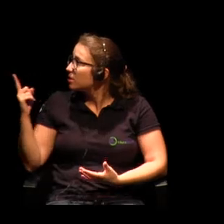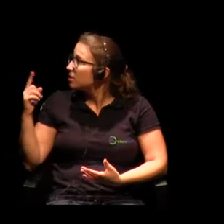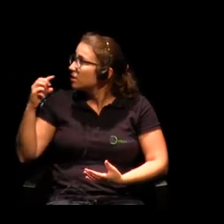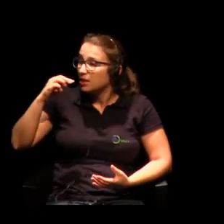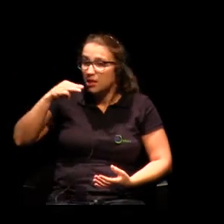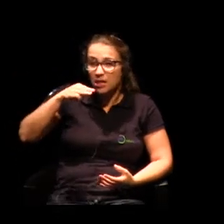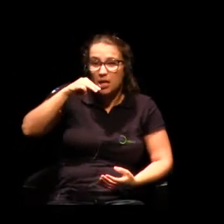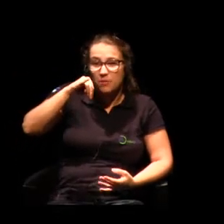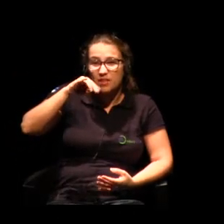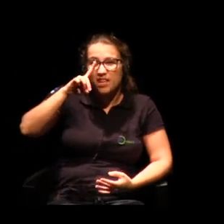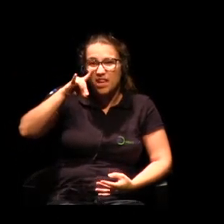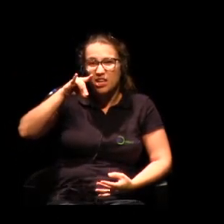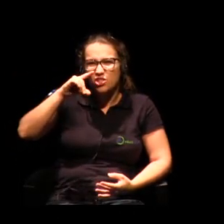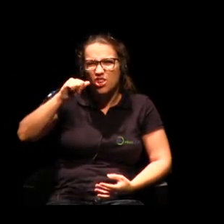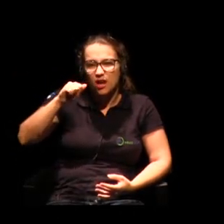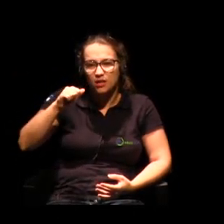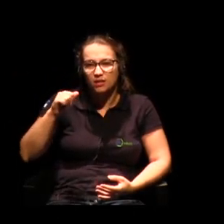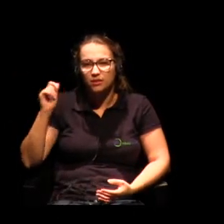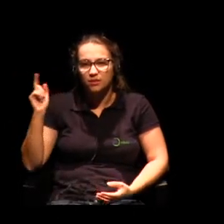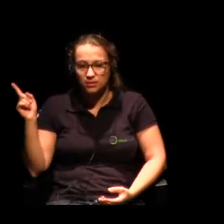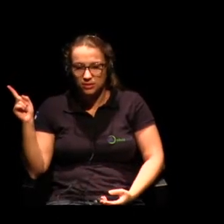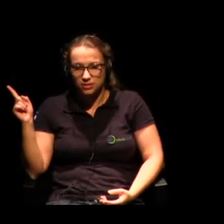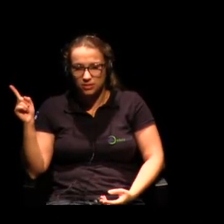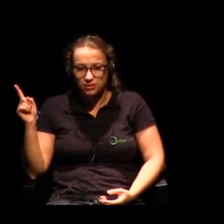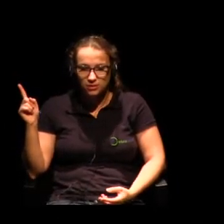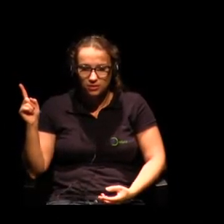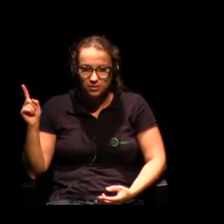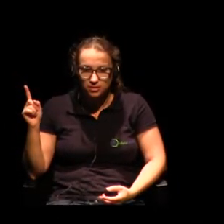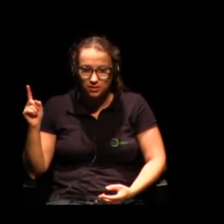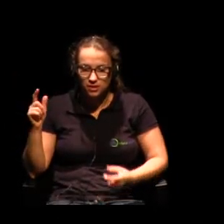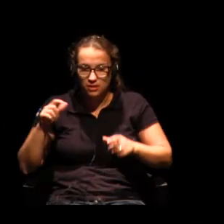Aqui poderemos ver o componente de mídia, a